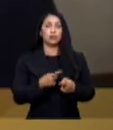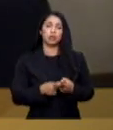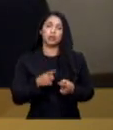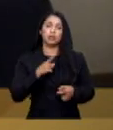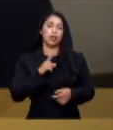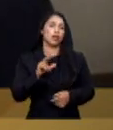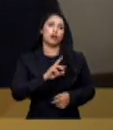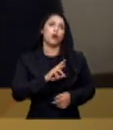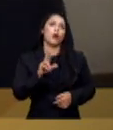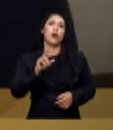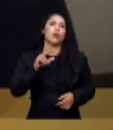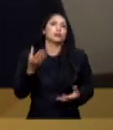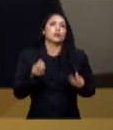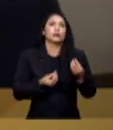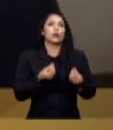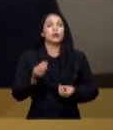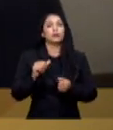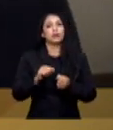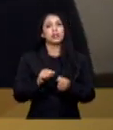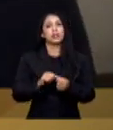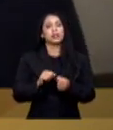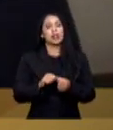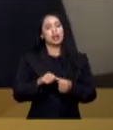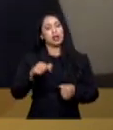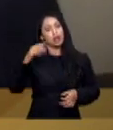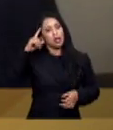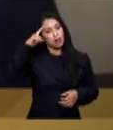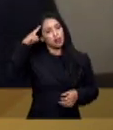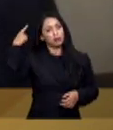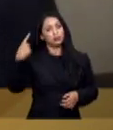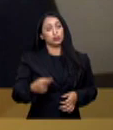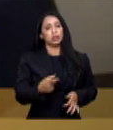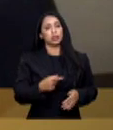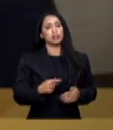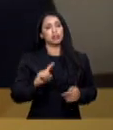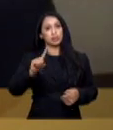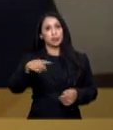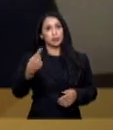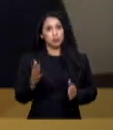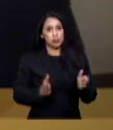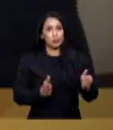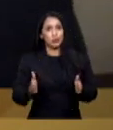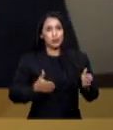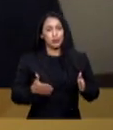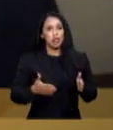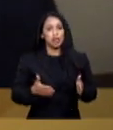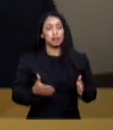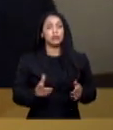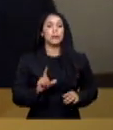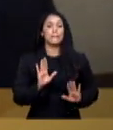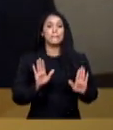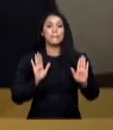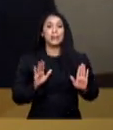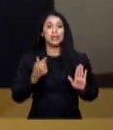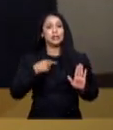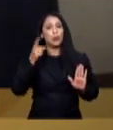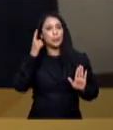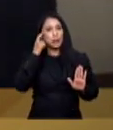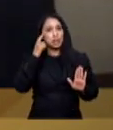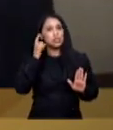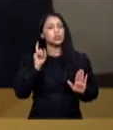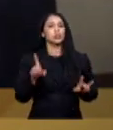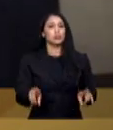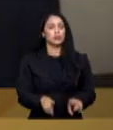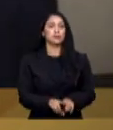combater este ato da autoridade passado este prazo decadencial, e penso também que esse artigo